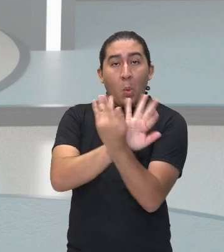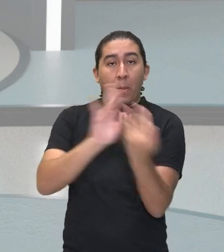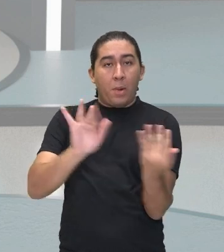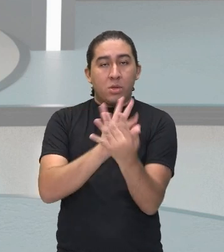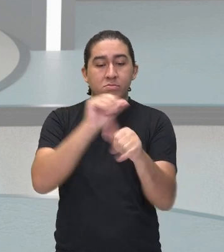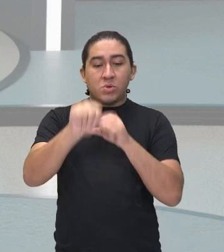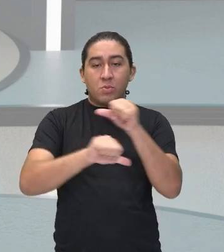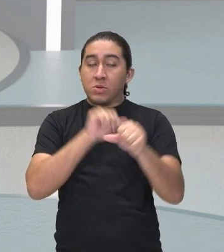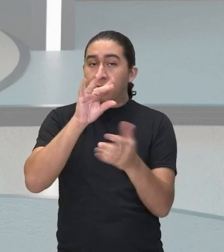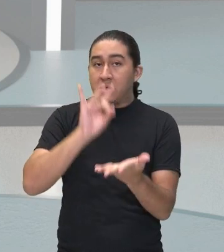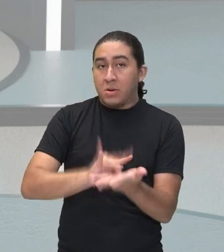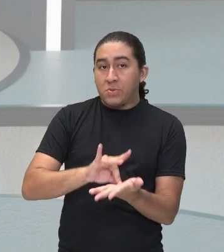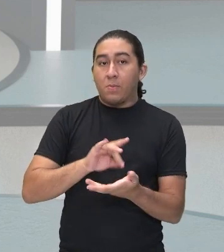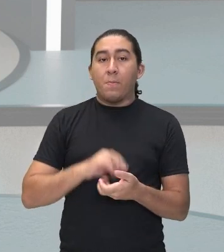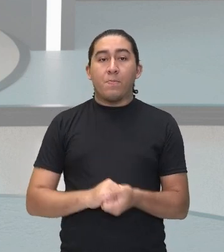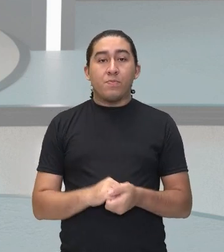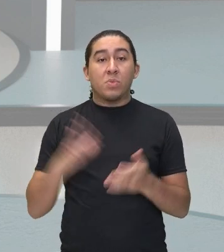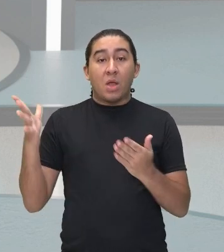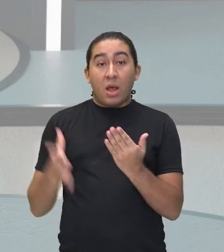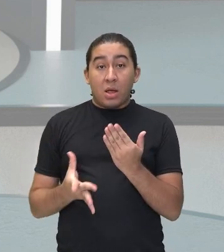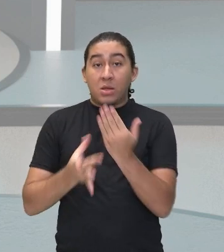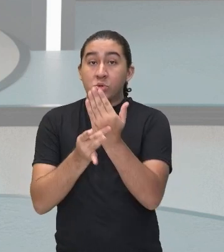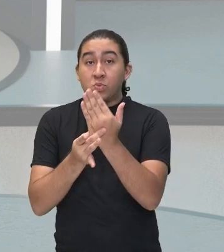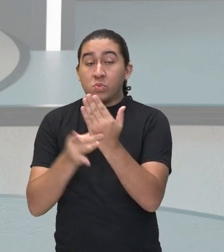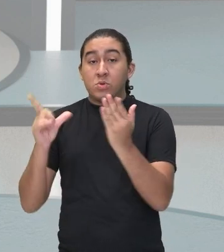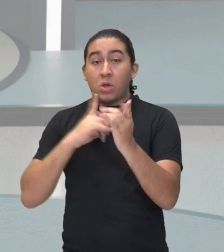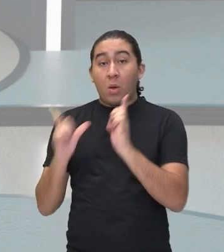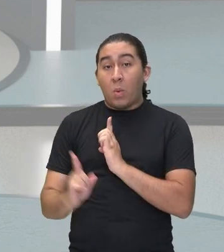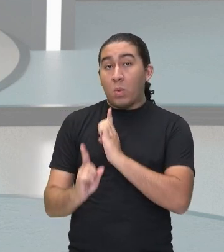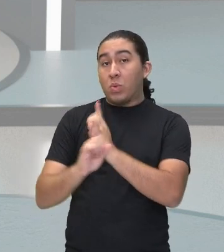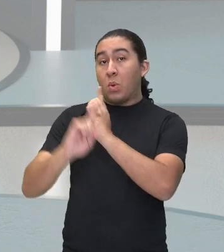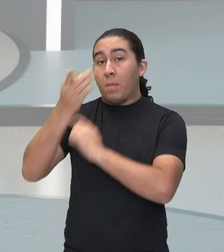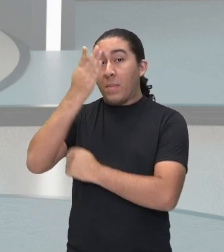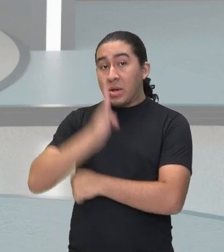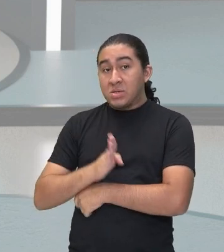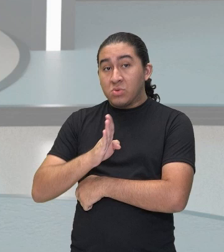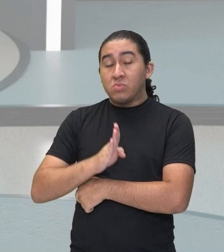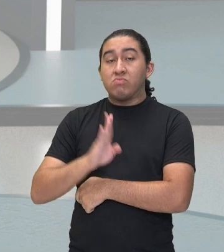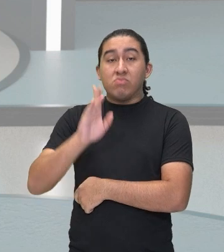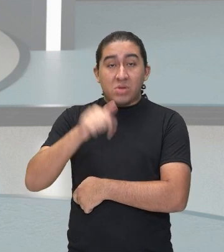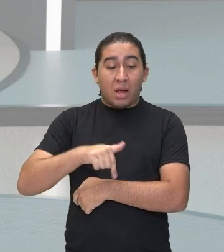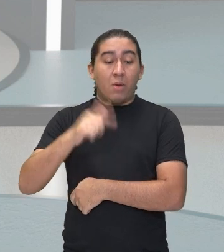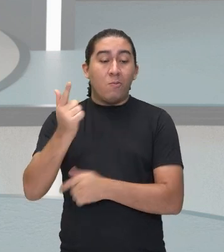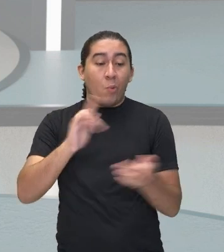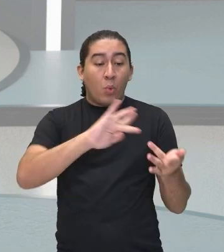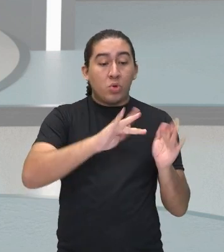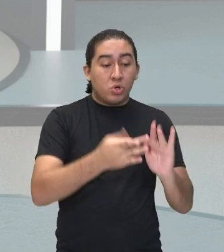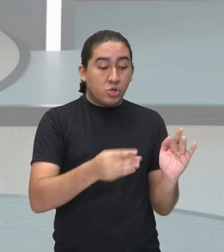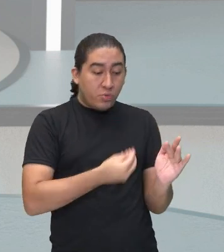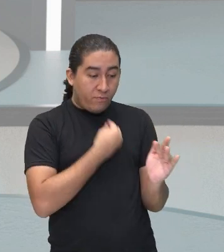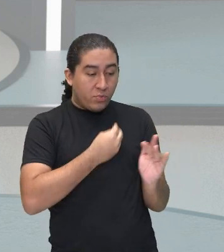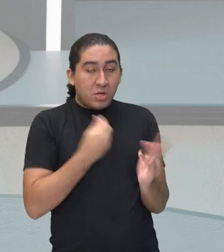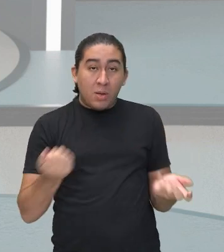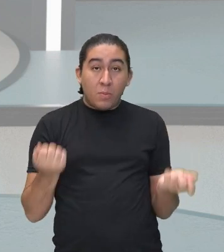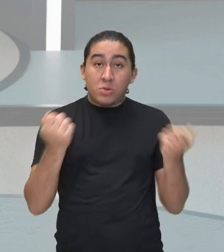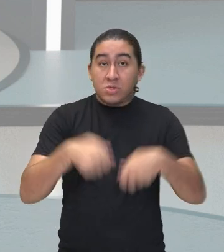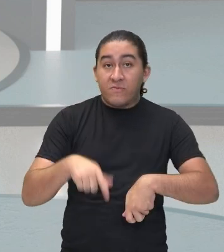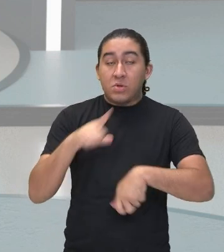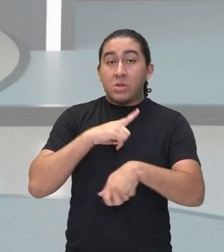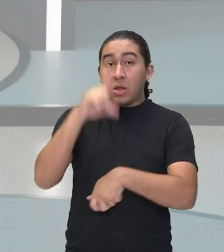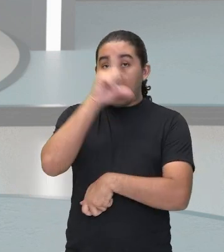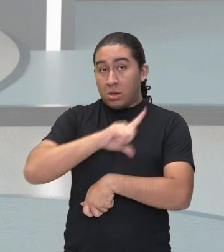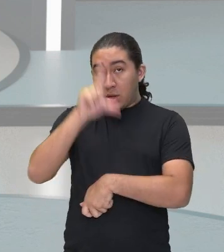bastante. O realismo encontrou no Brasil uma realidade propícia para a ascensão da